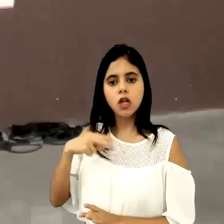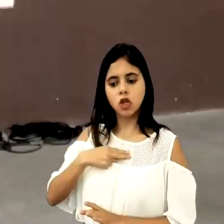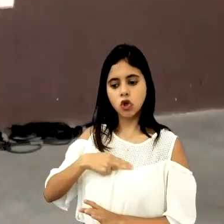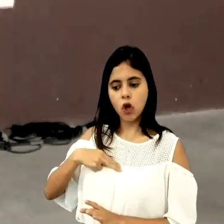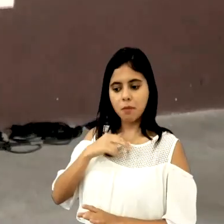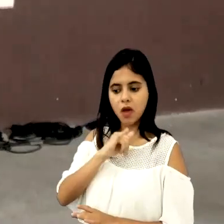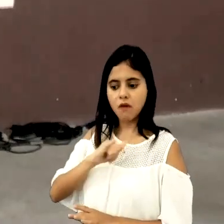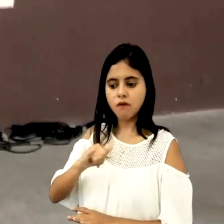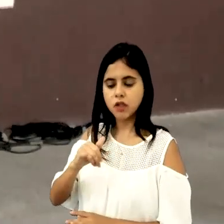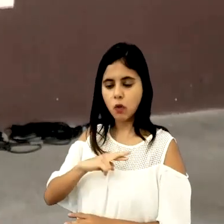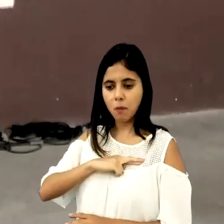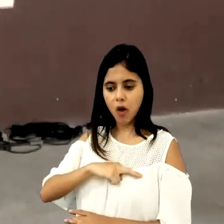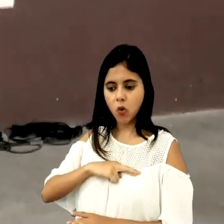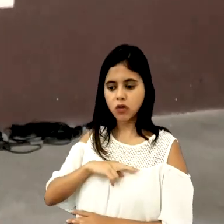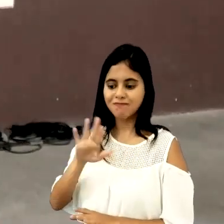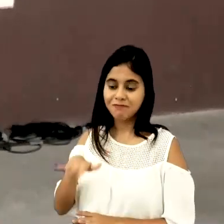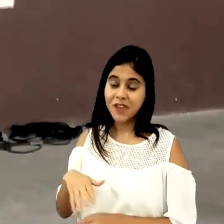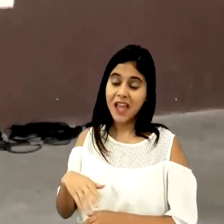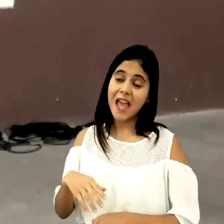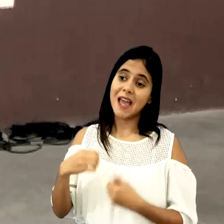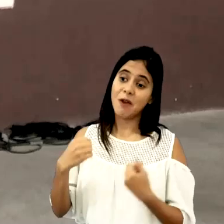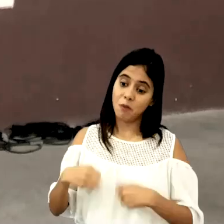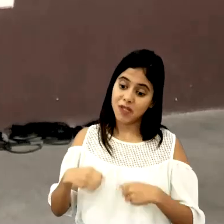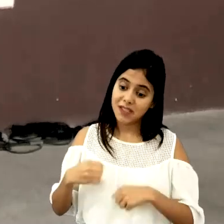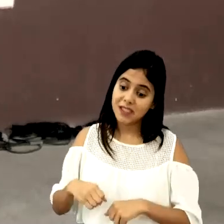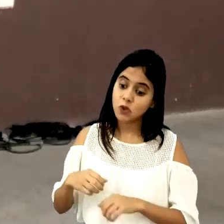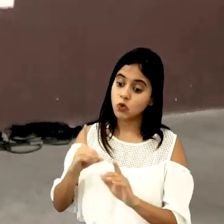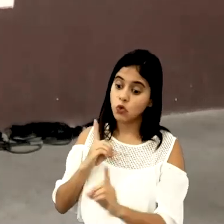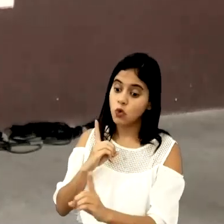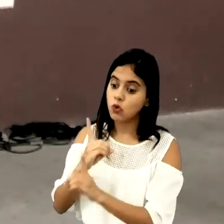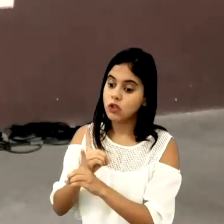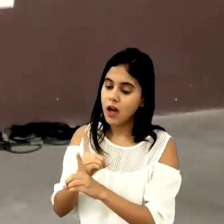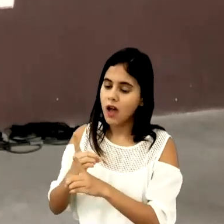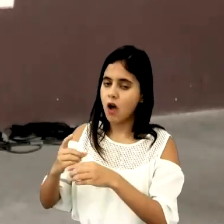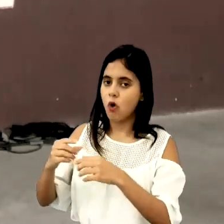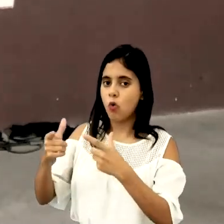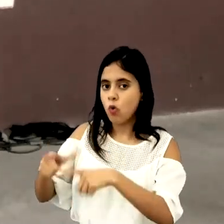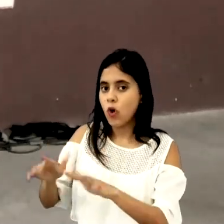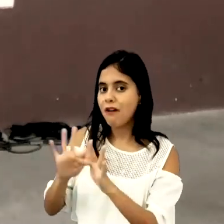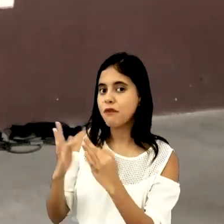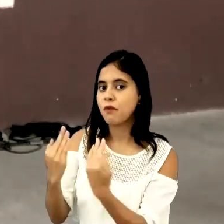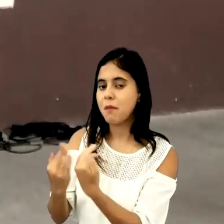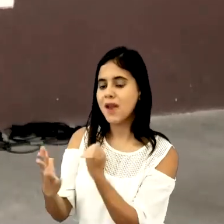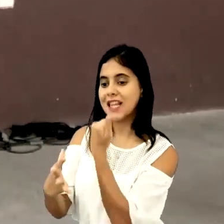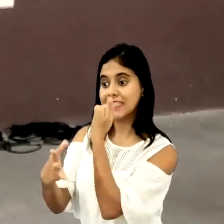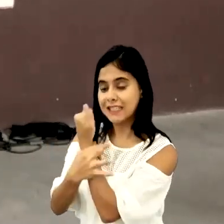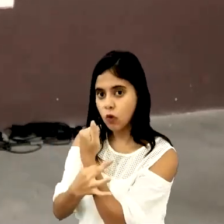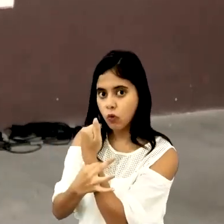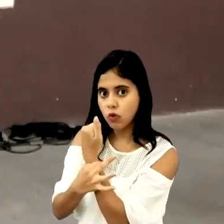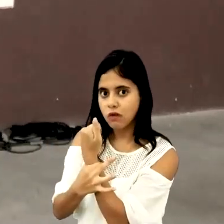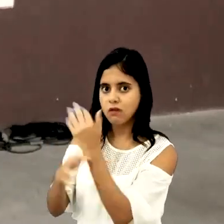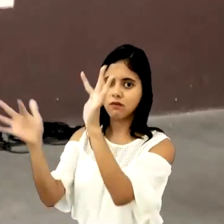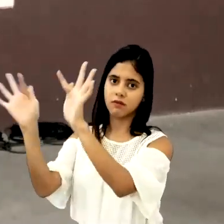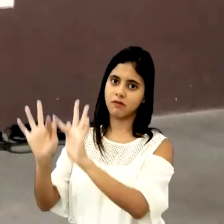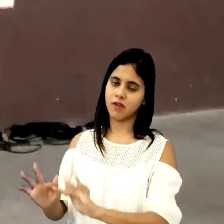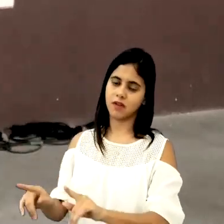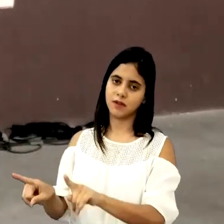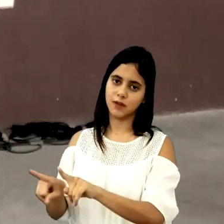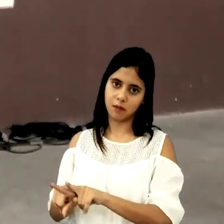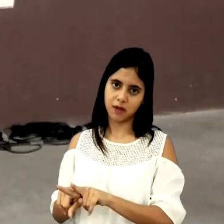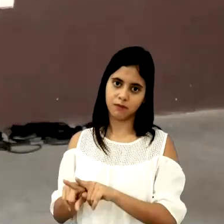é hora de eu encontrar para você um lar seguro e feliz. O fato aqui,